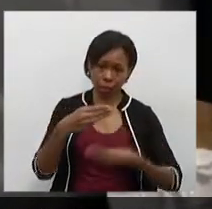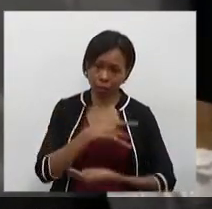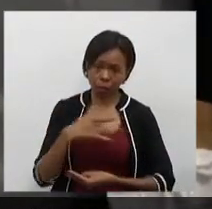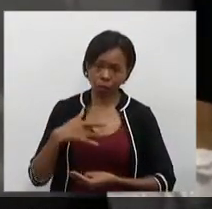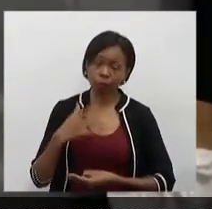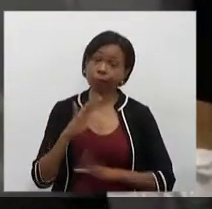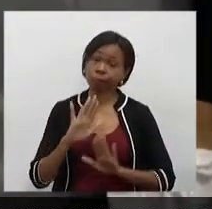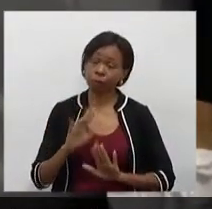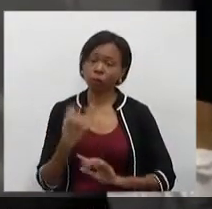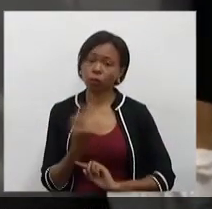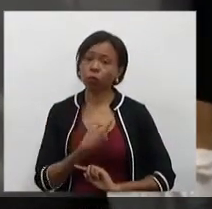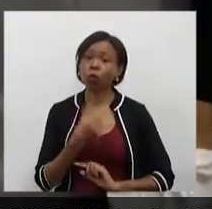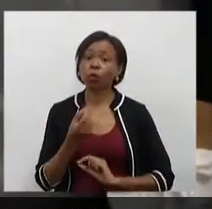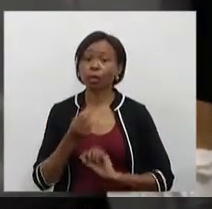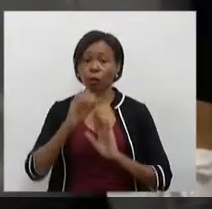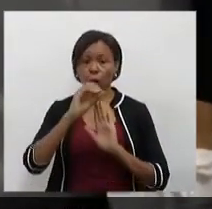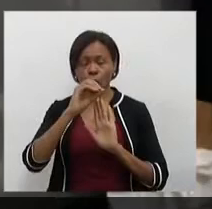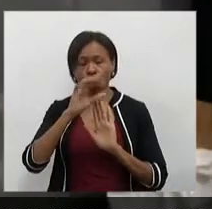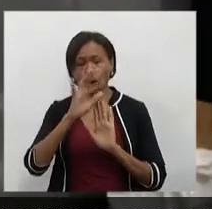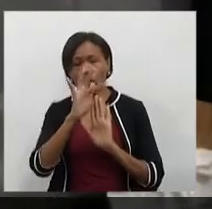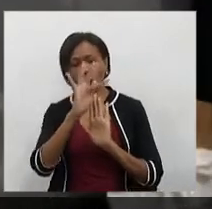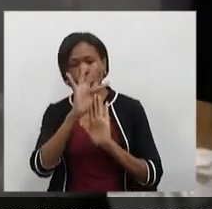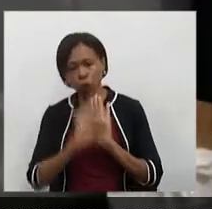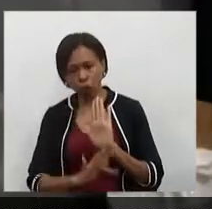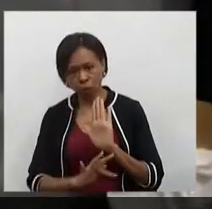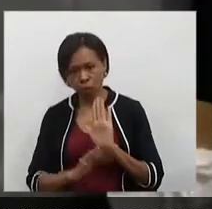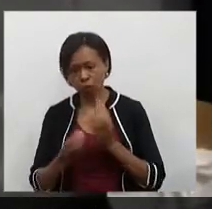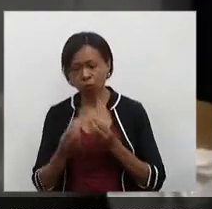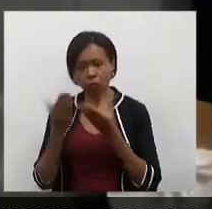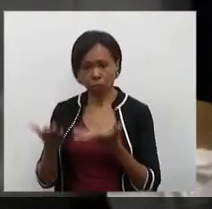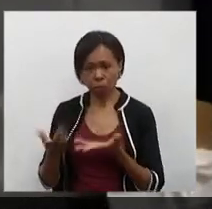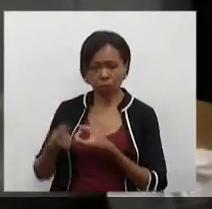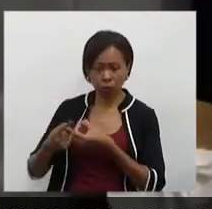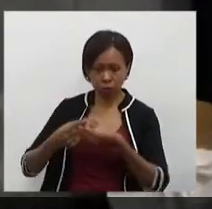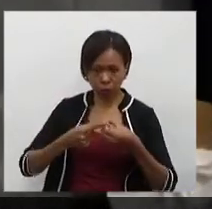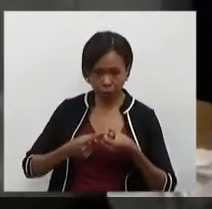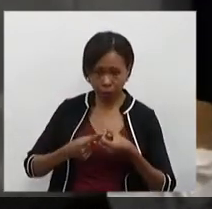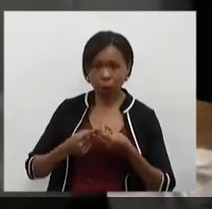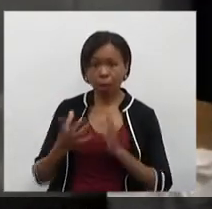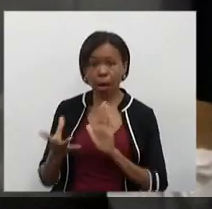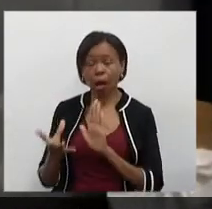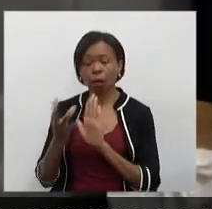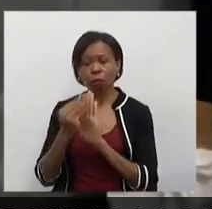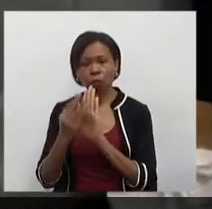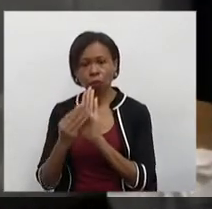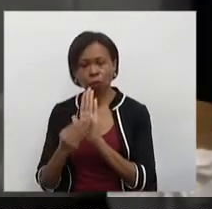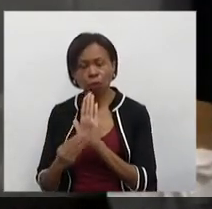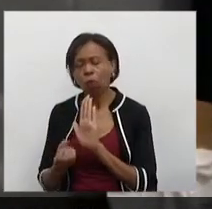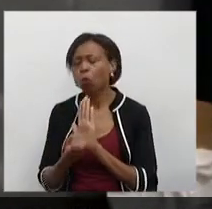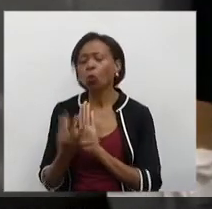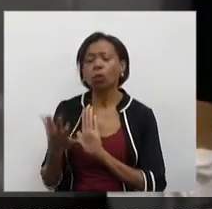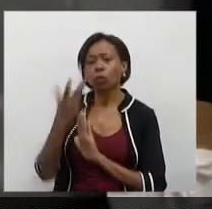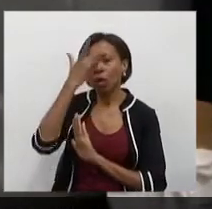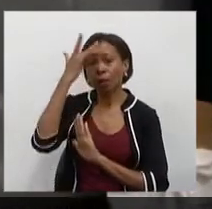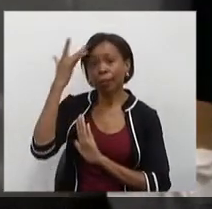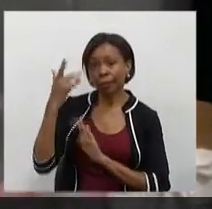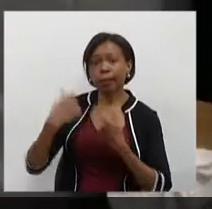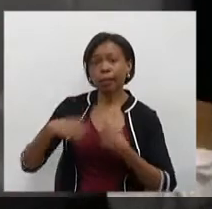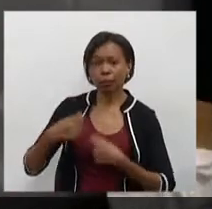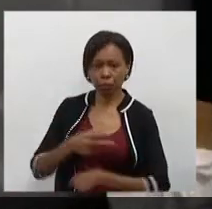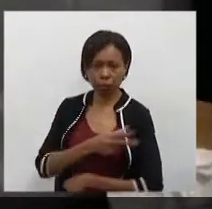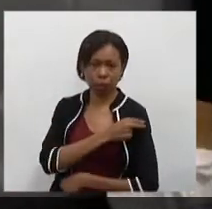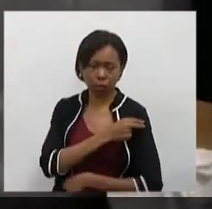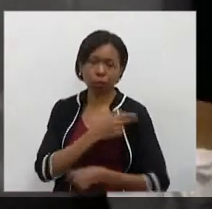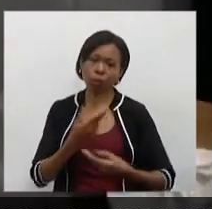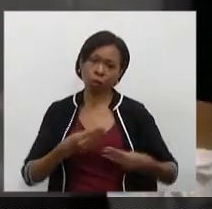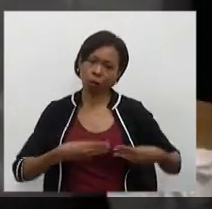um formulário para eles preencherem para a gente o quantitativo de pessoas nessa situação. Então, o Ministério